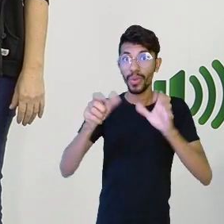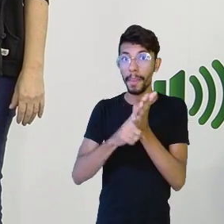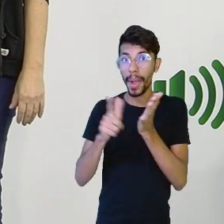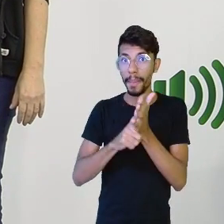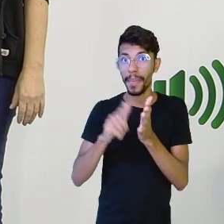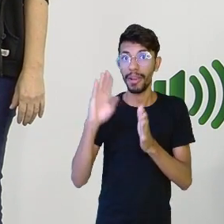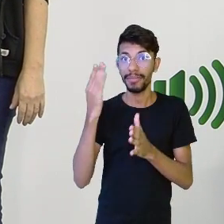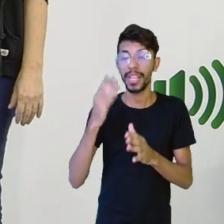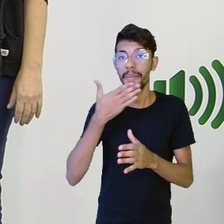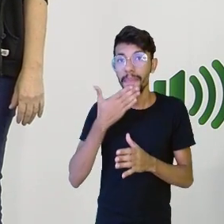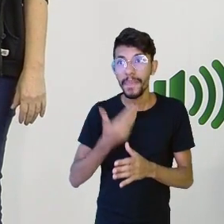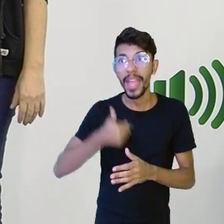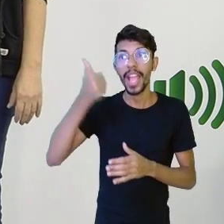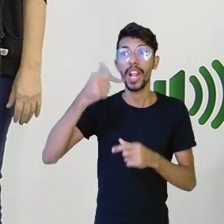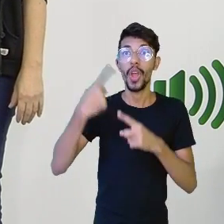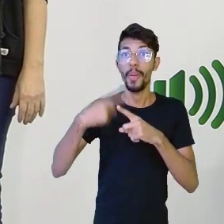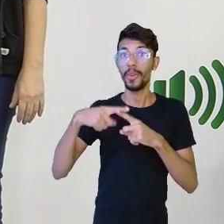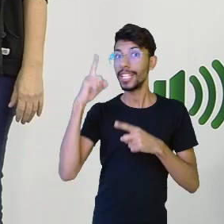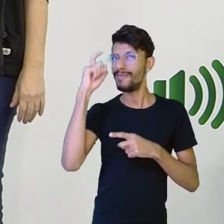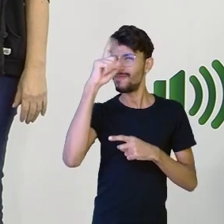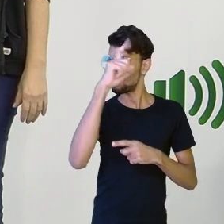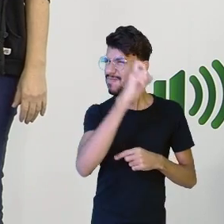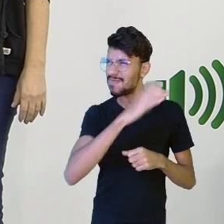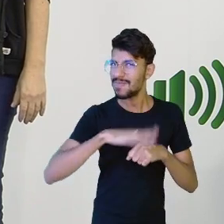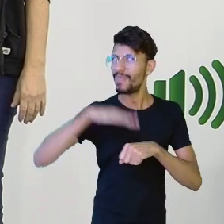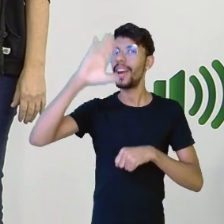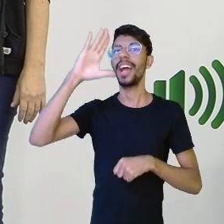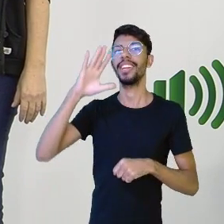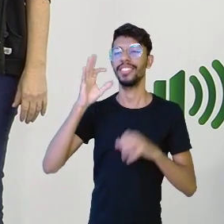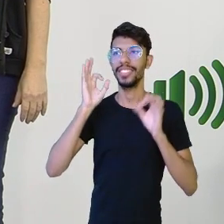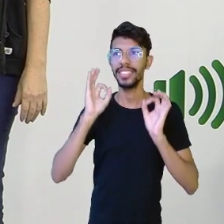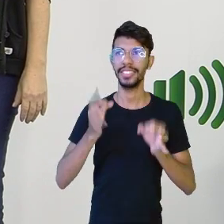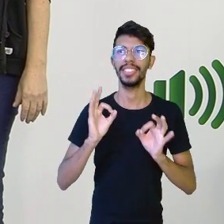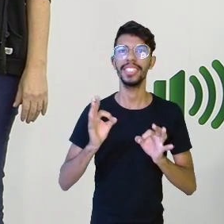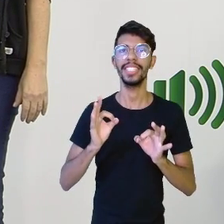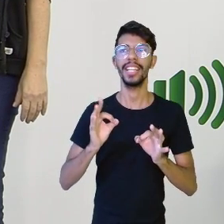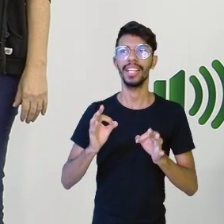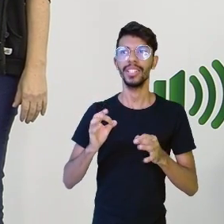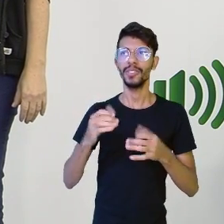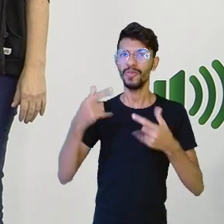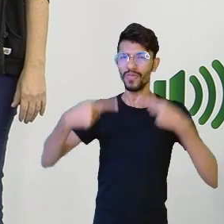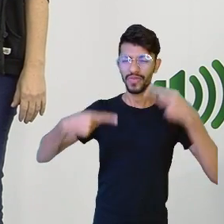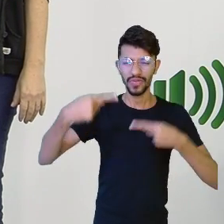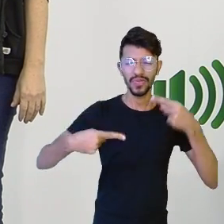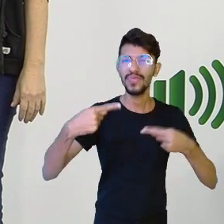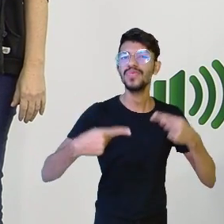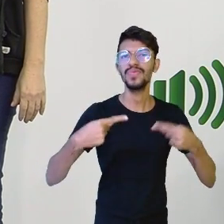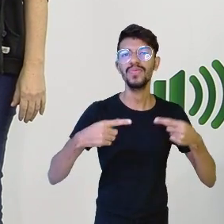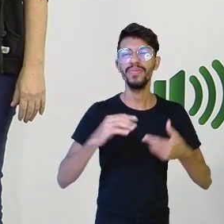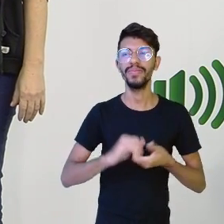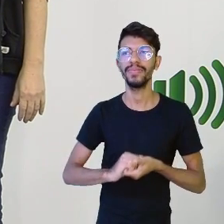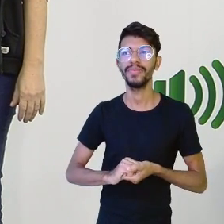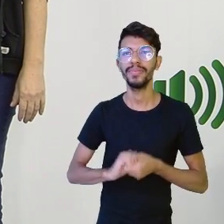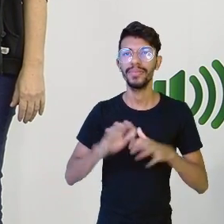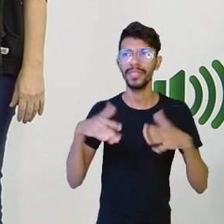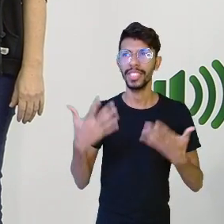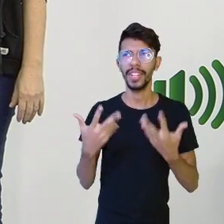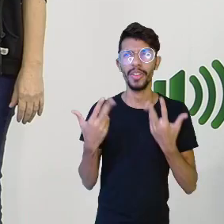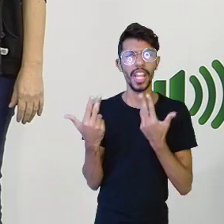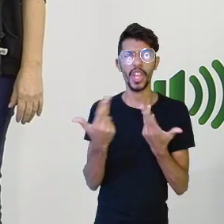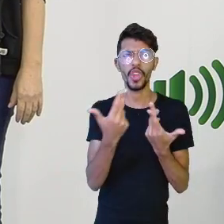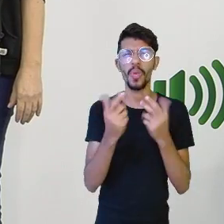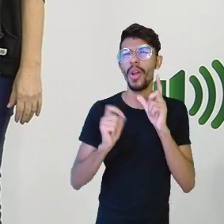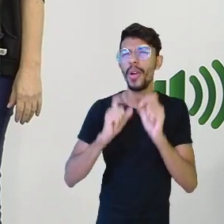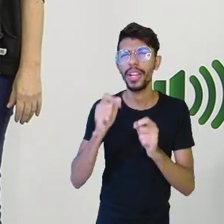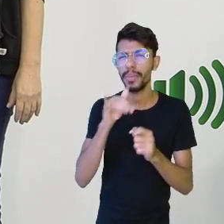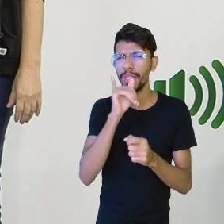vocês tiverem, mais grau de dificuldade será a competição de vocês, tá bom? Igual